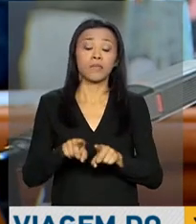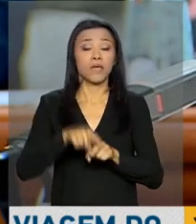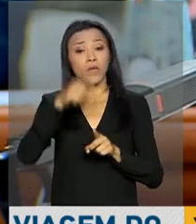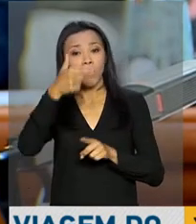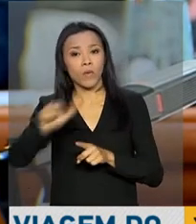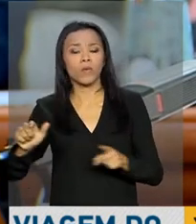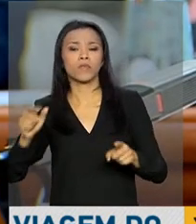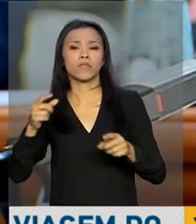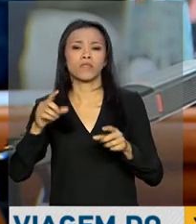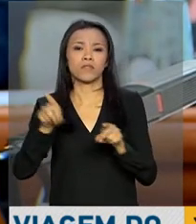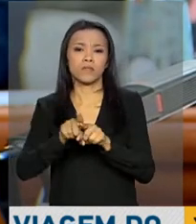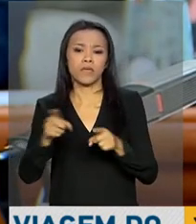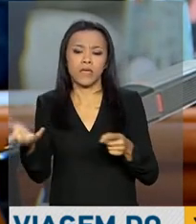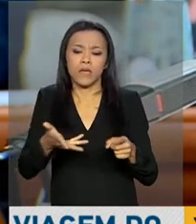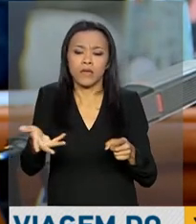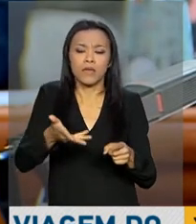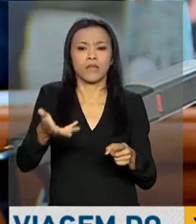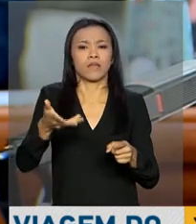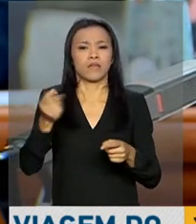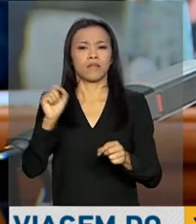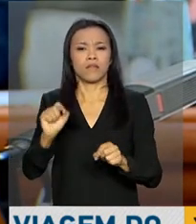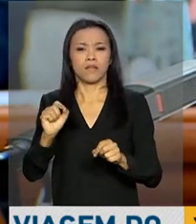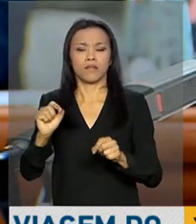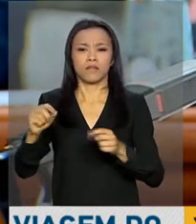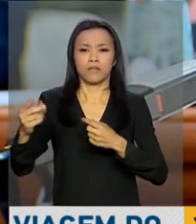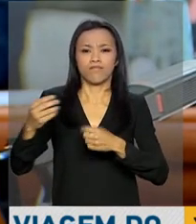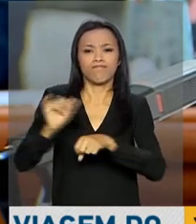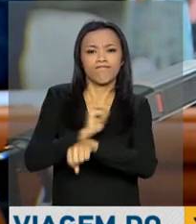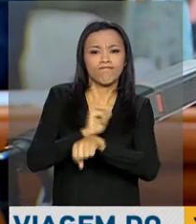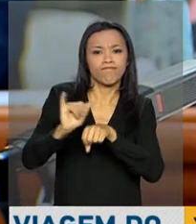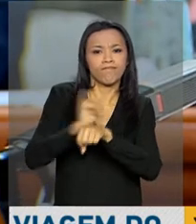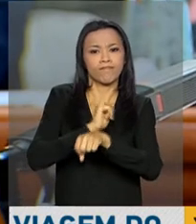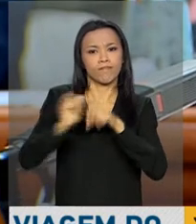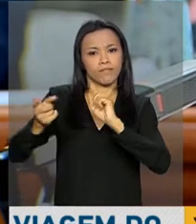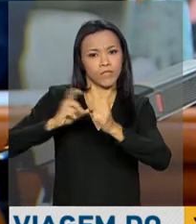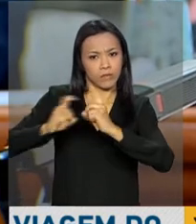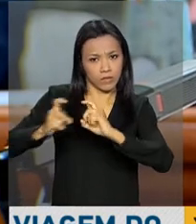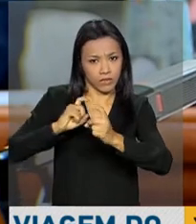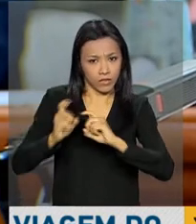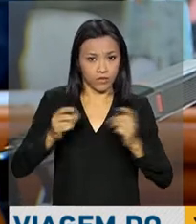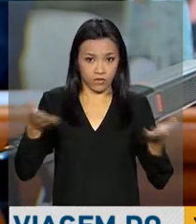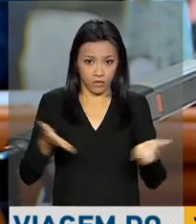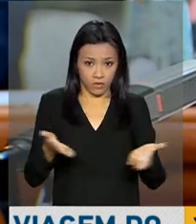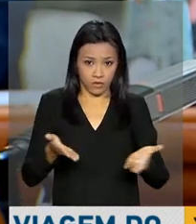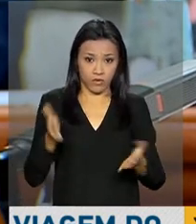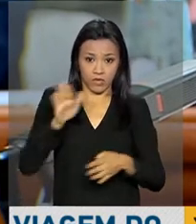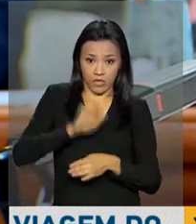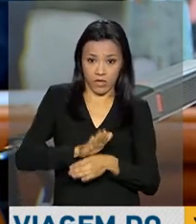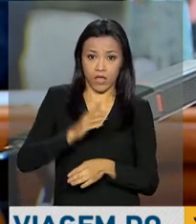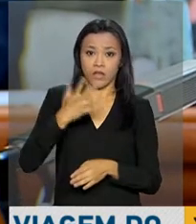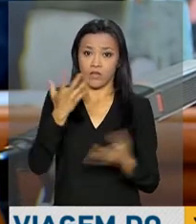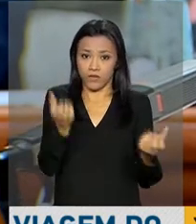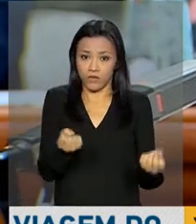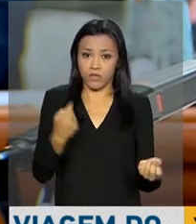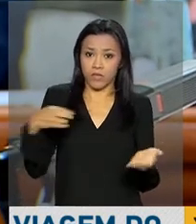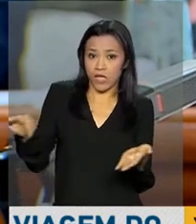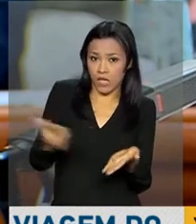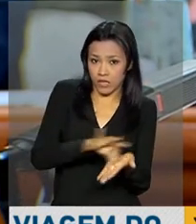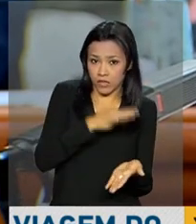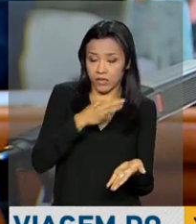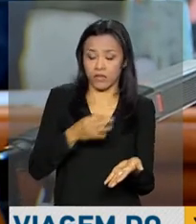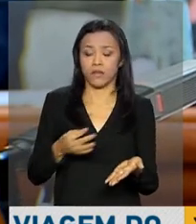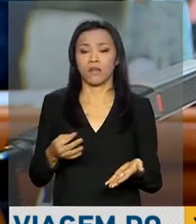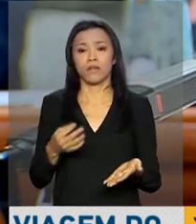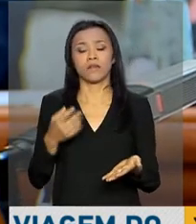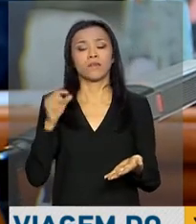governamentais. Esse é o propósito dos acordos que assinaremos esta tarde: conferir